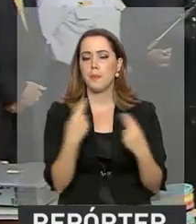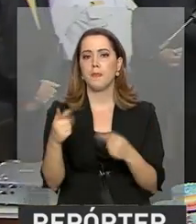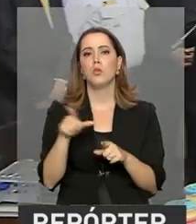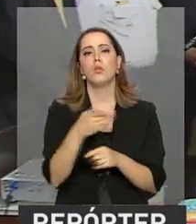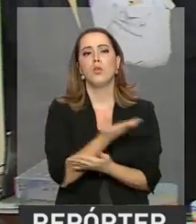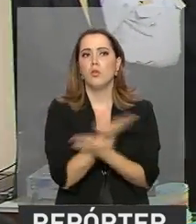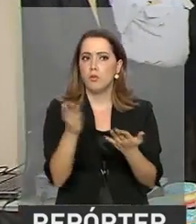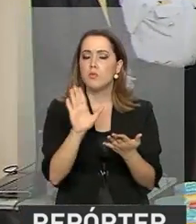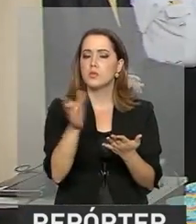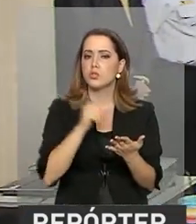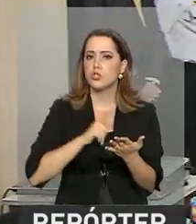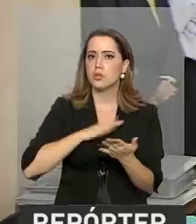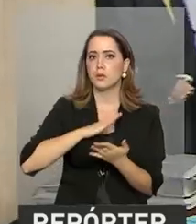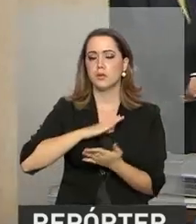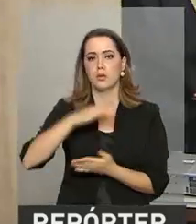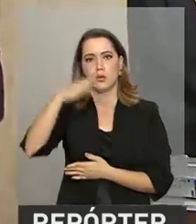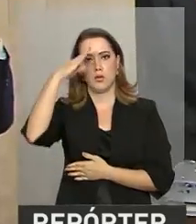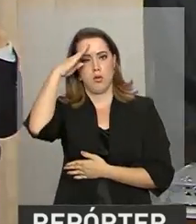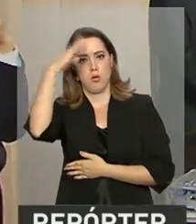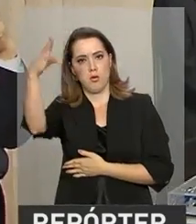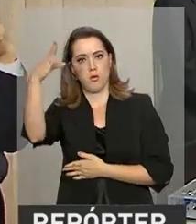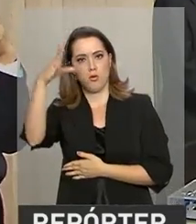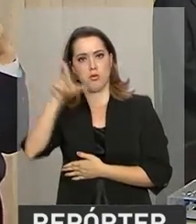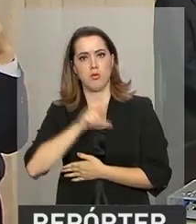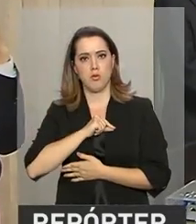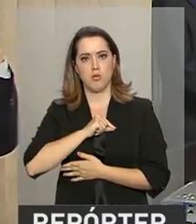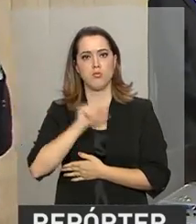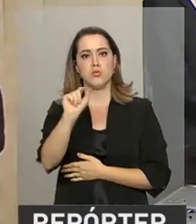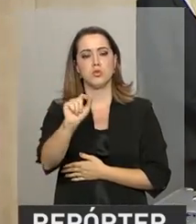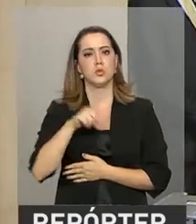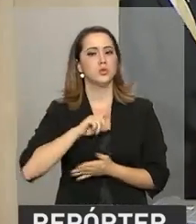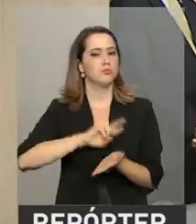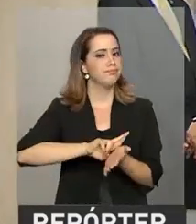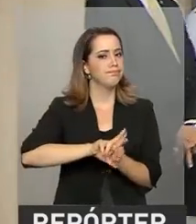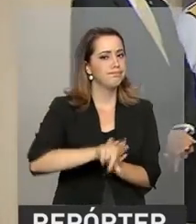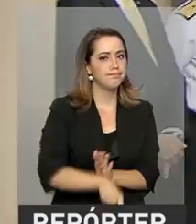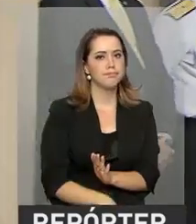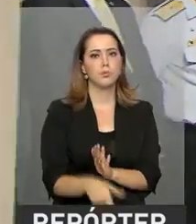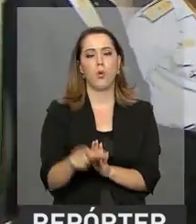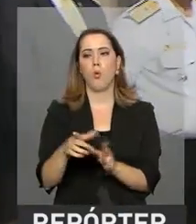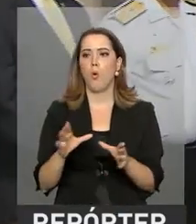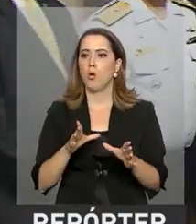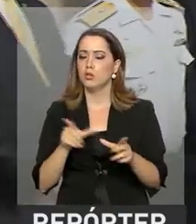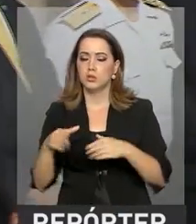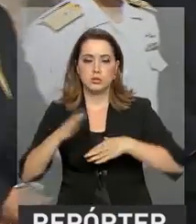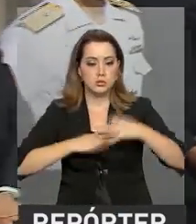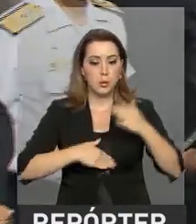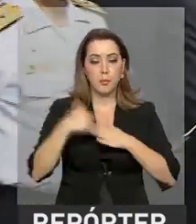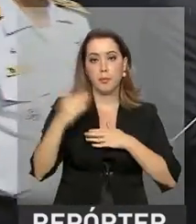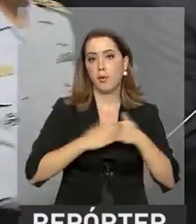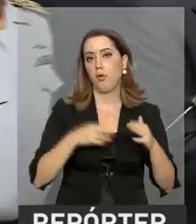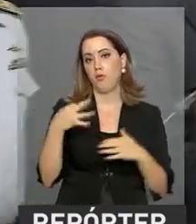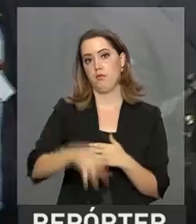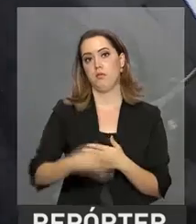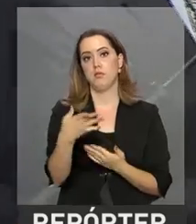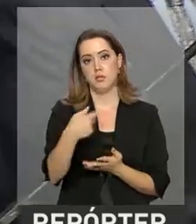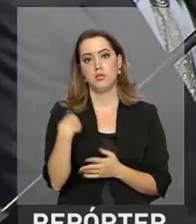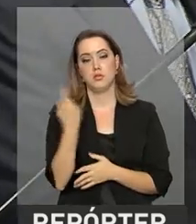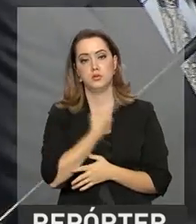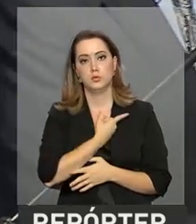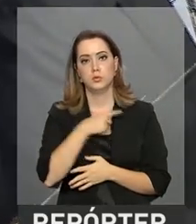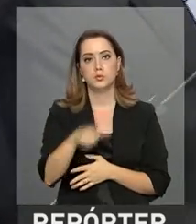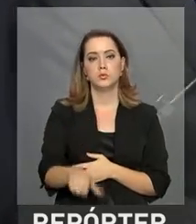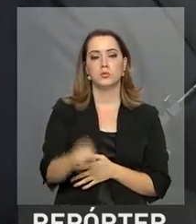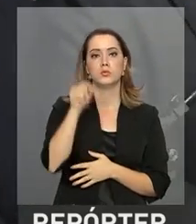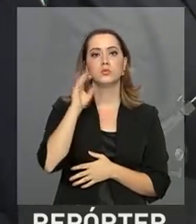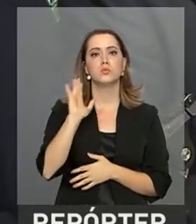soldado Ou você tem o oficial que é médico que é dentista que é enfim esses eram aqueles que nós escolhíamos para ser